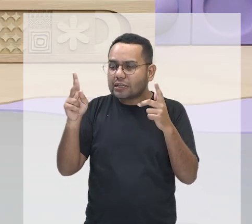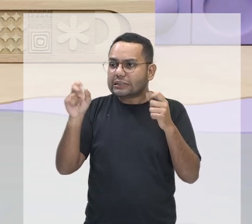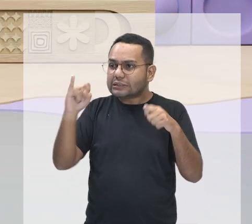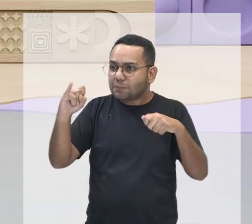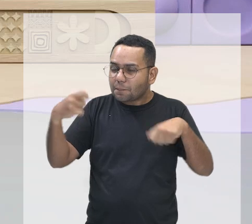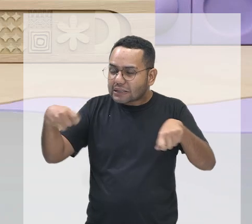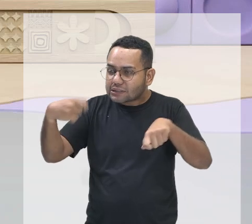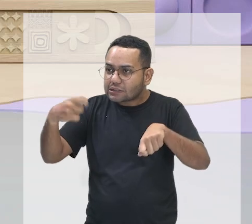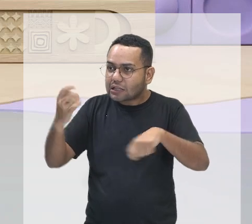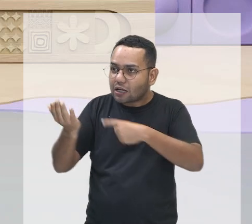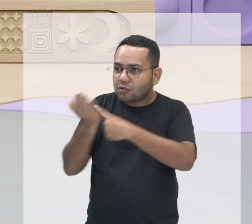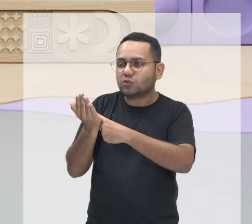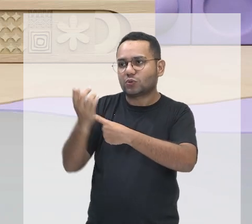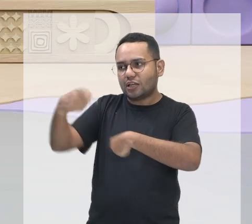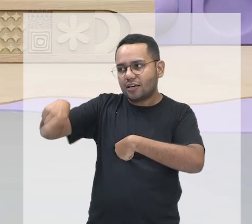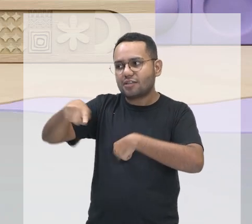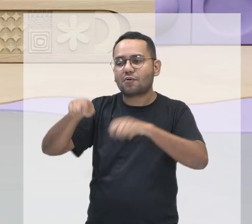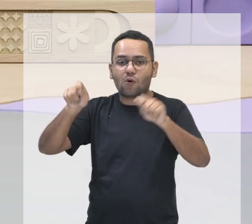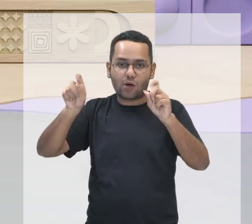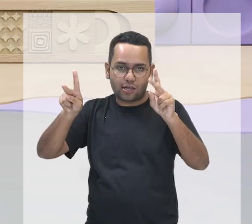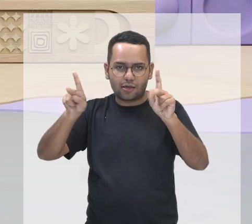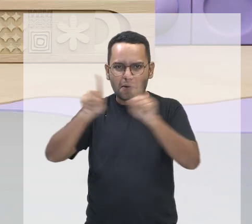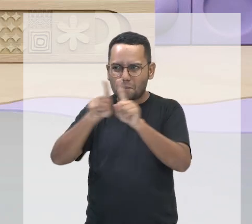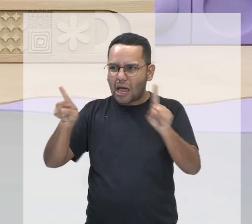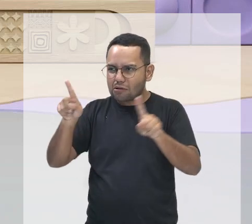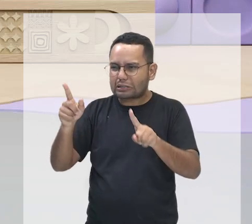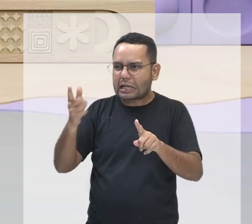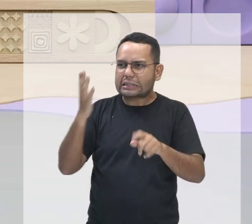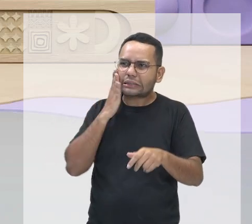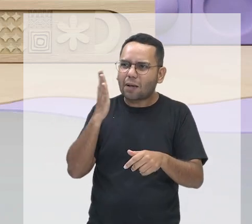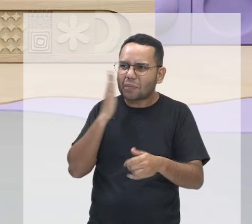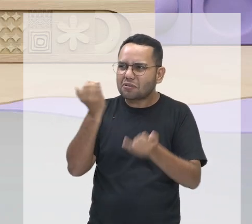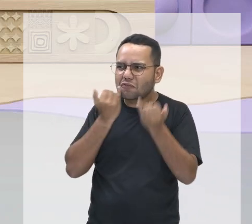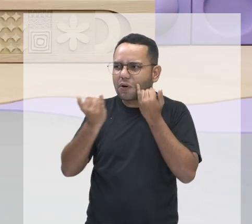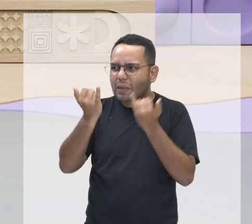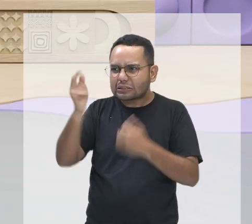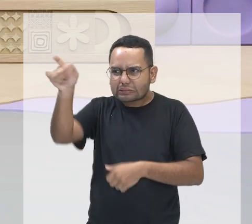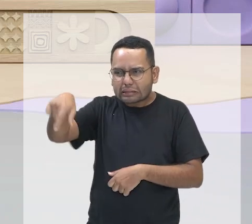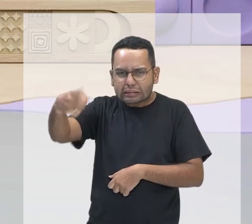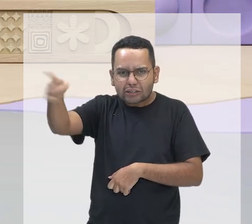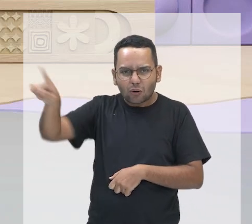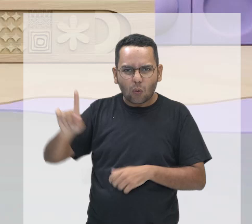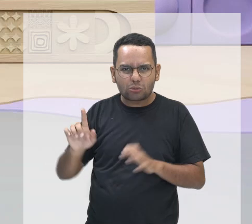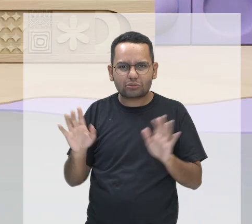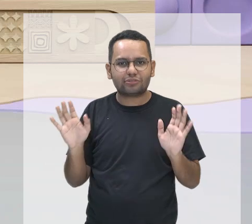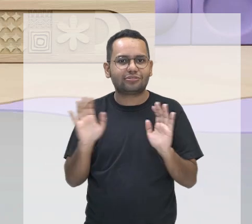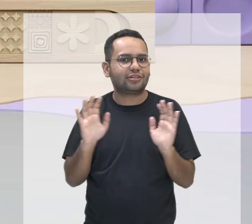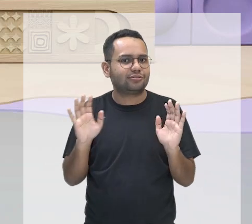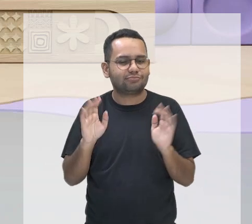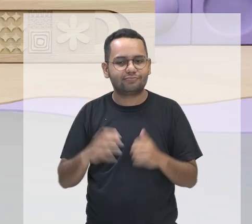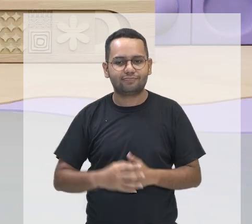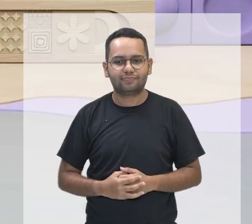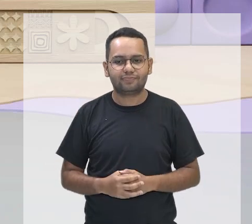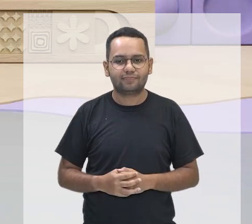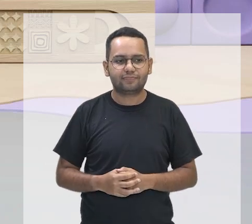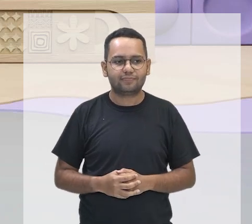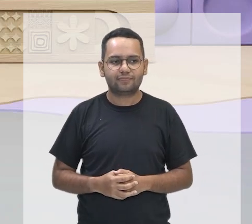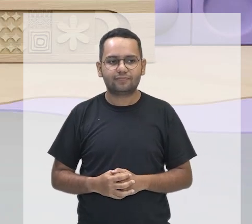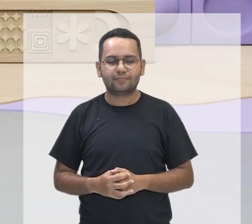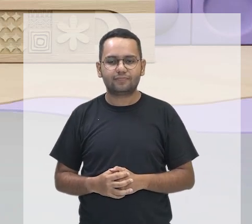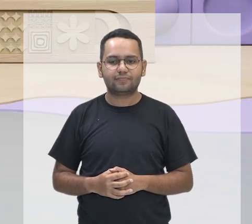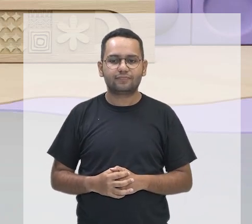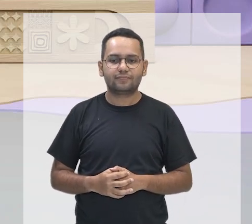ajudar, mas nunca para se intrometer na vida alheia. Ok? Então, esses são aí alguns exemplos de princípios. Há